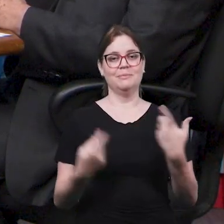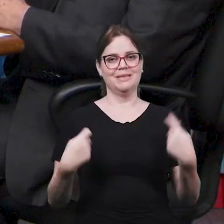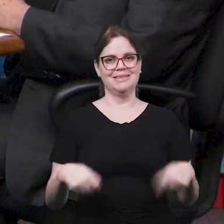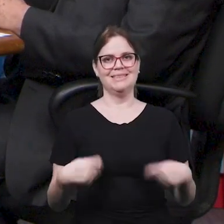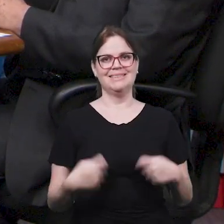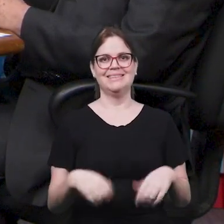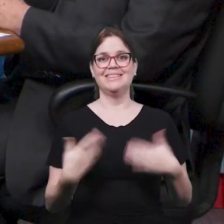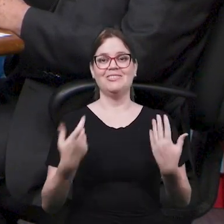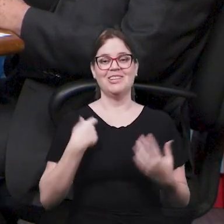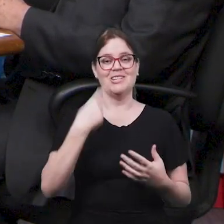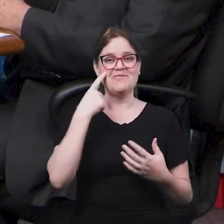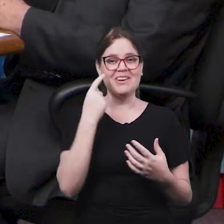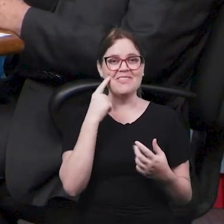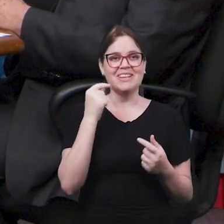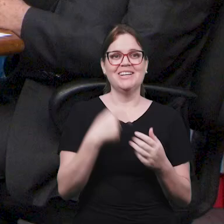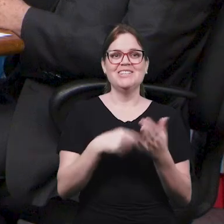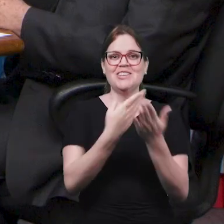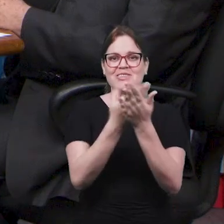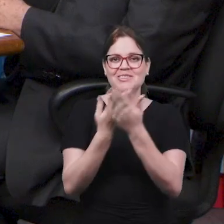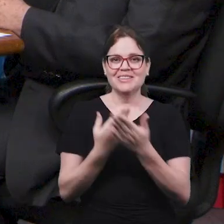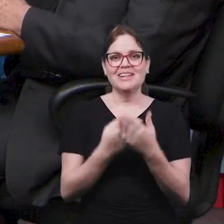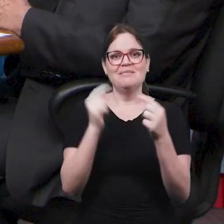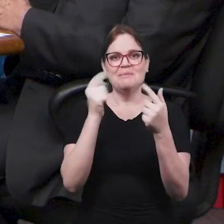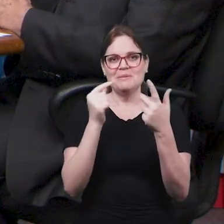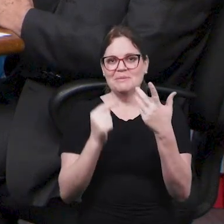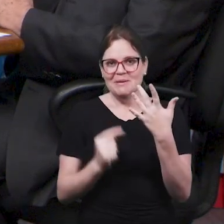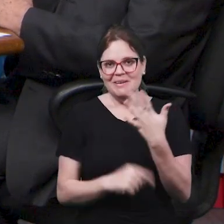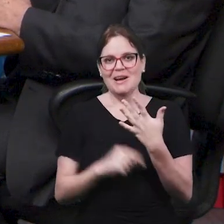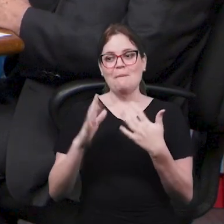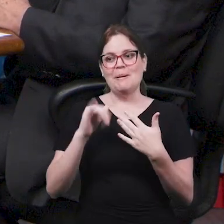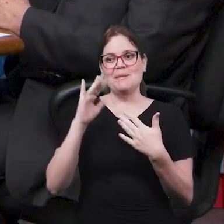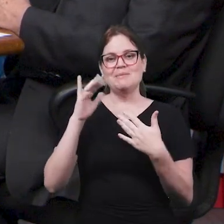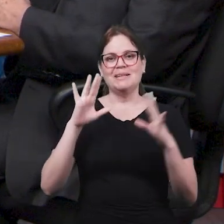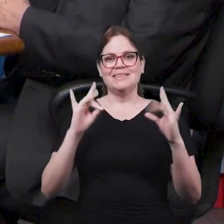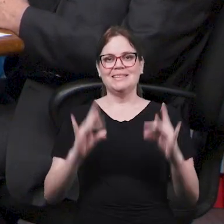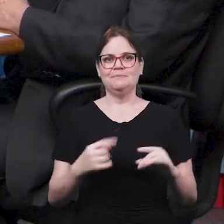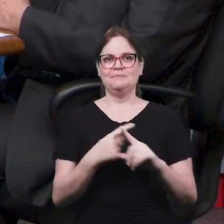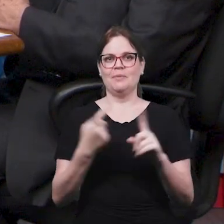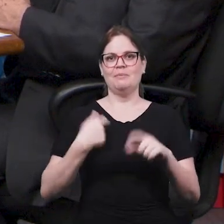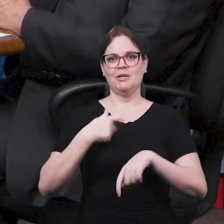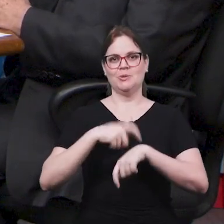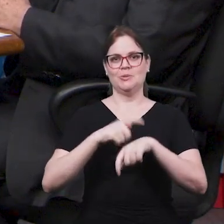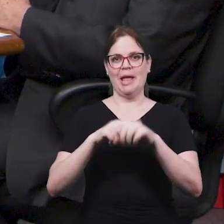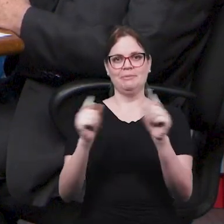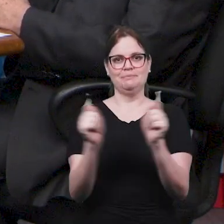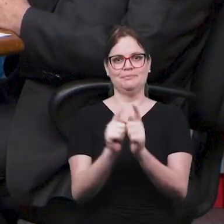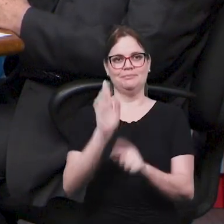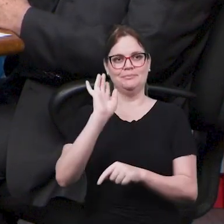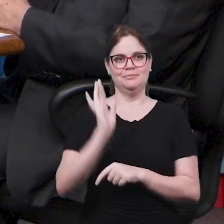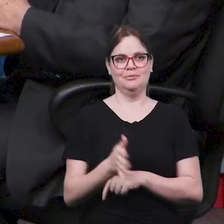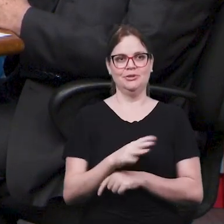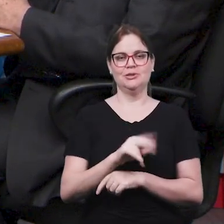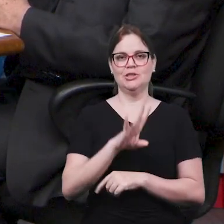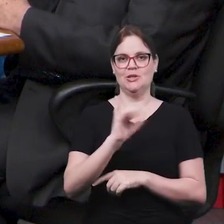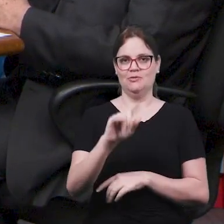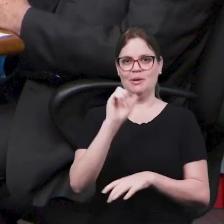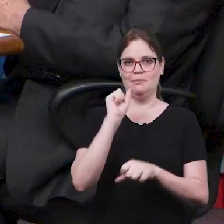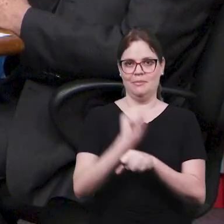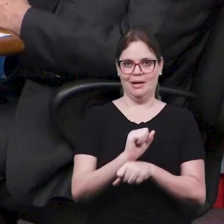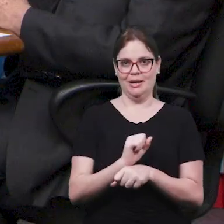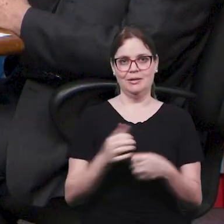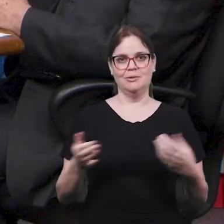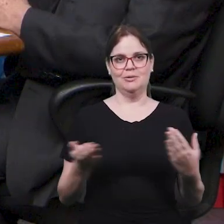mina, a gente vai cavando, vai achando, vai cavando, vai achando, uma mina de ouro. Mas é pena né? que o nosso tempo já está esgotando. Com certeza. E nós vamos ter que dar